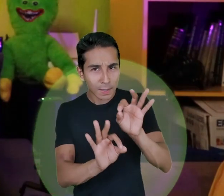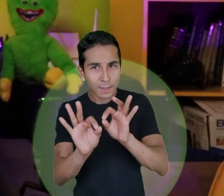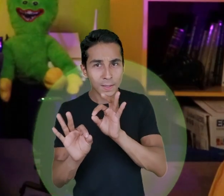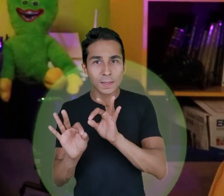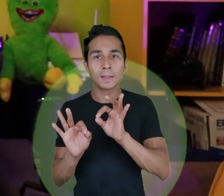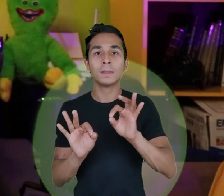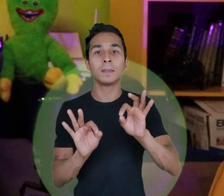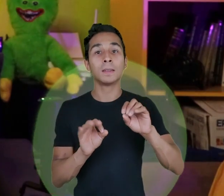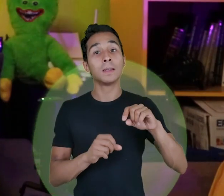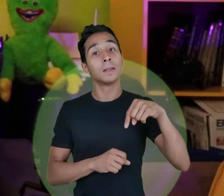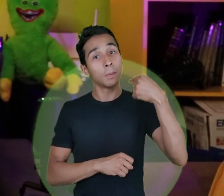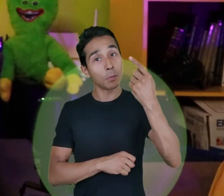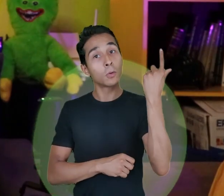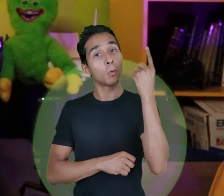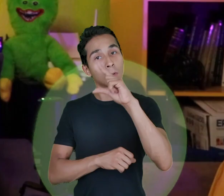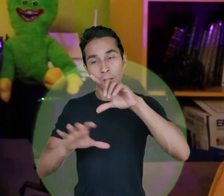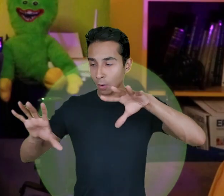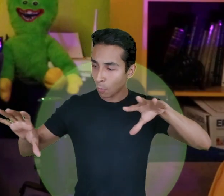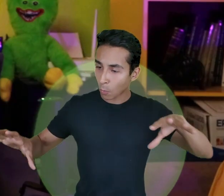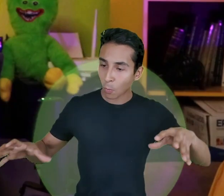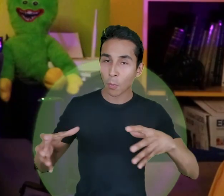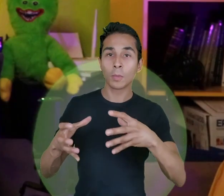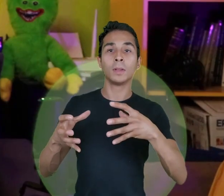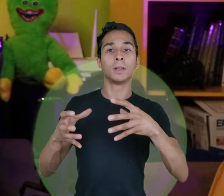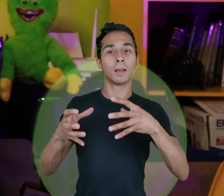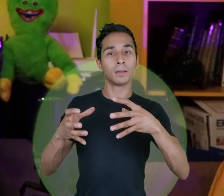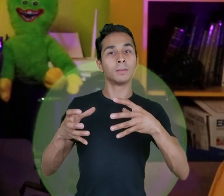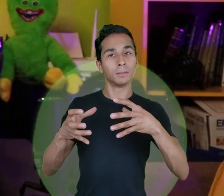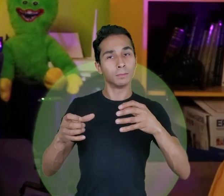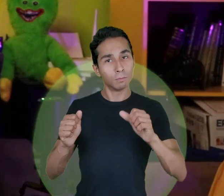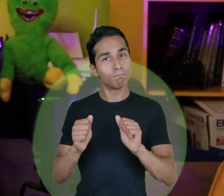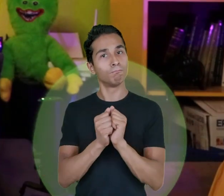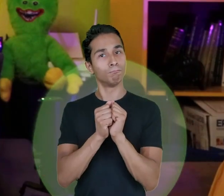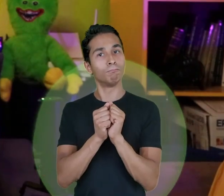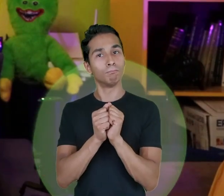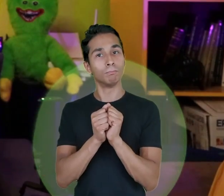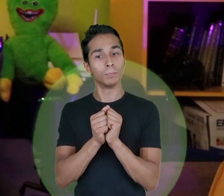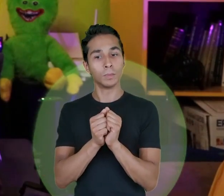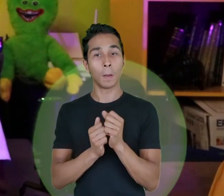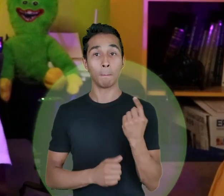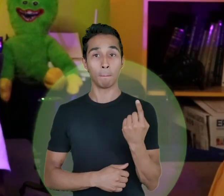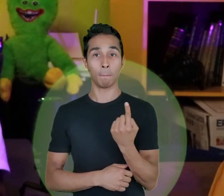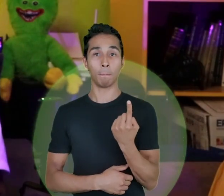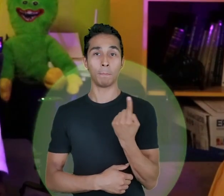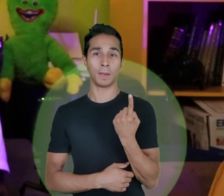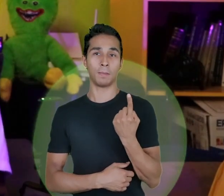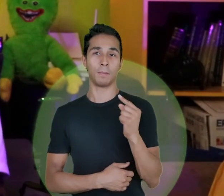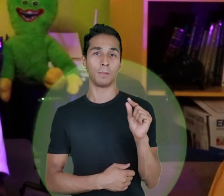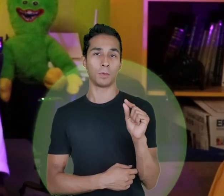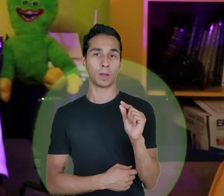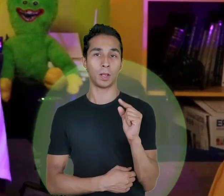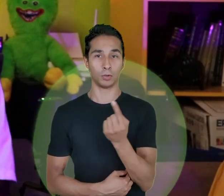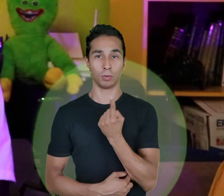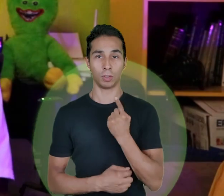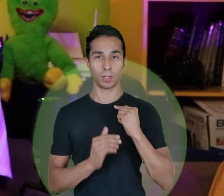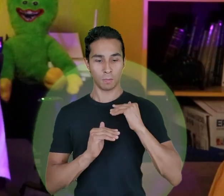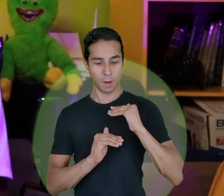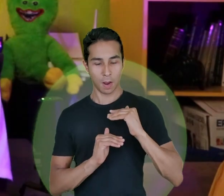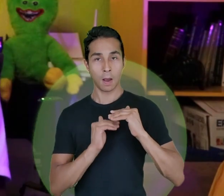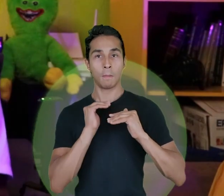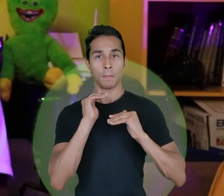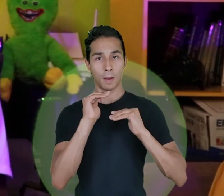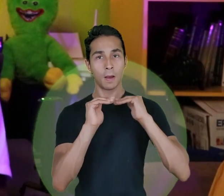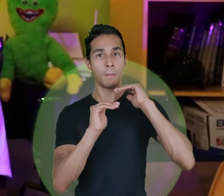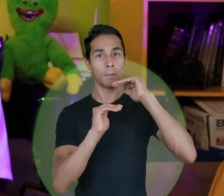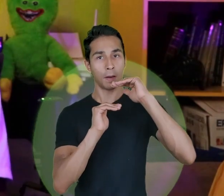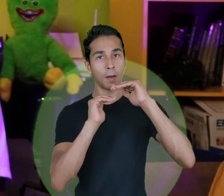outros frutos, né? Para sua comunidade, para o seu território. Mas a partir do momento que você se desenvolve, eu acho que você leva junto consigo uma multidão,